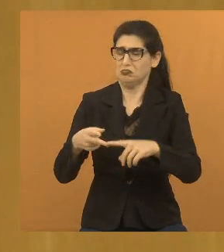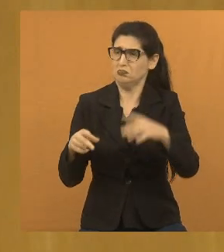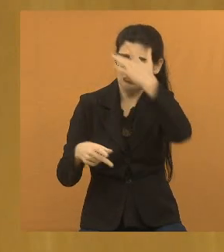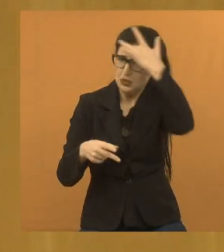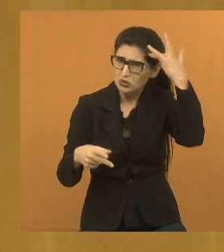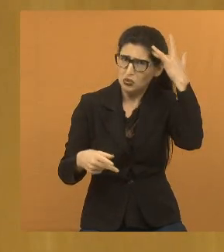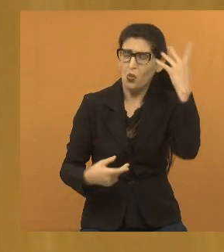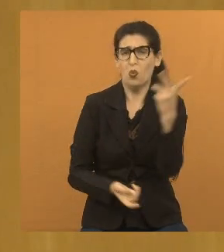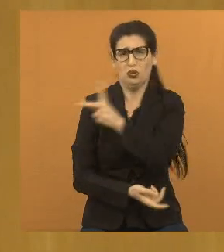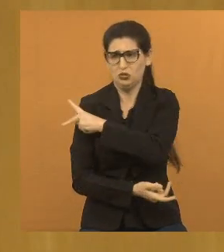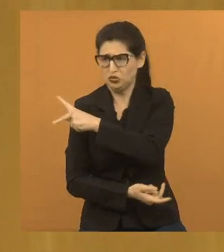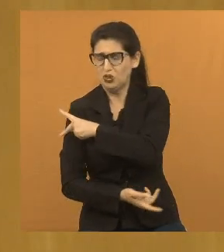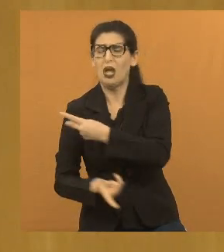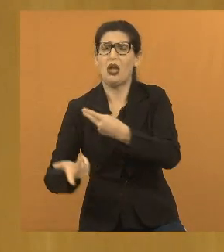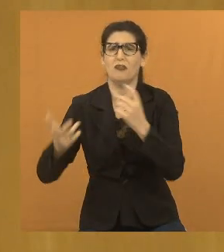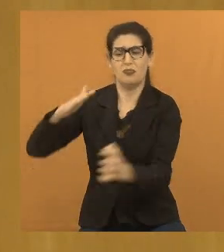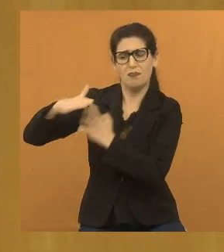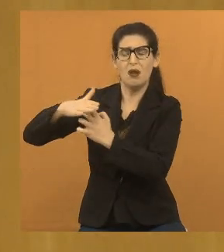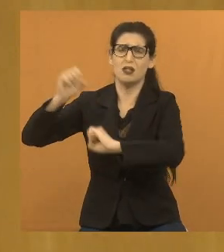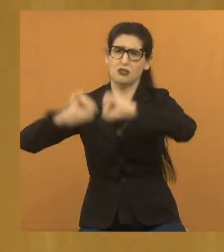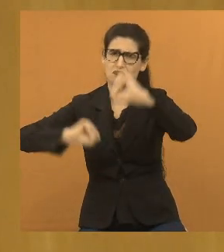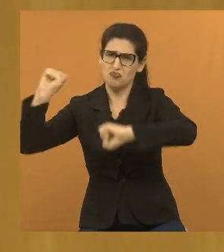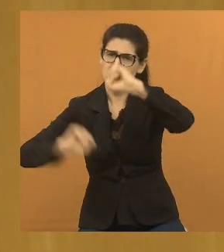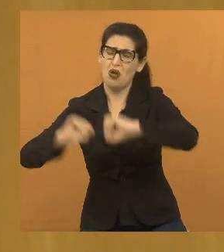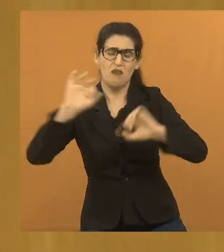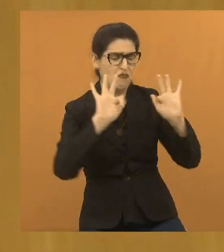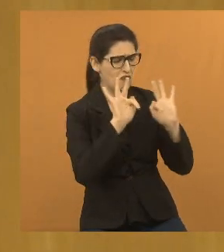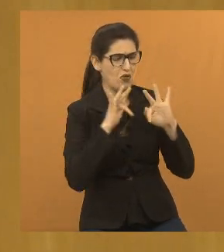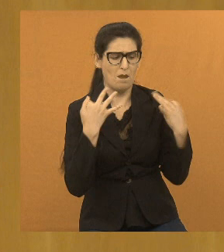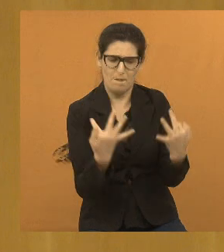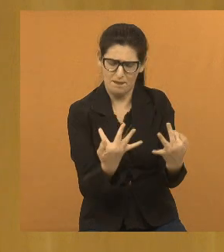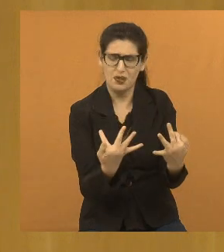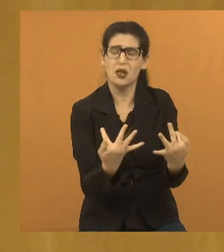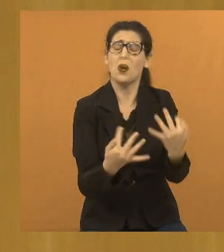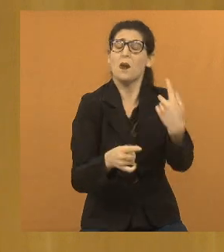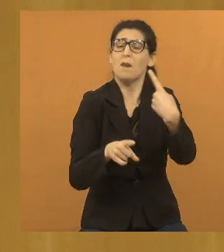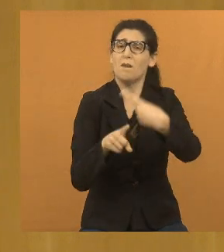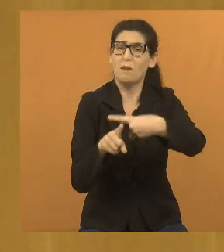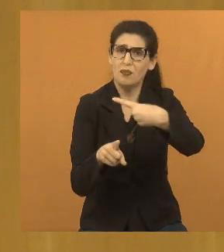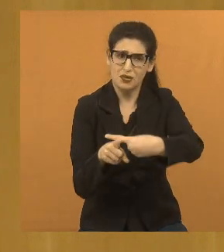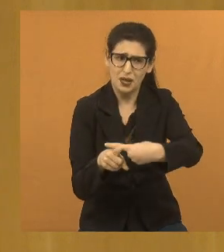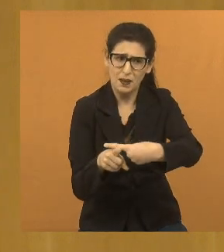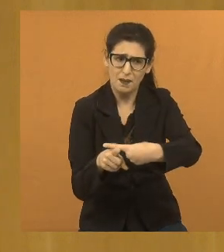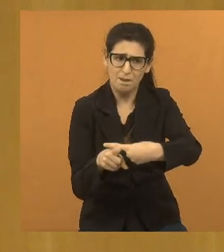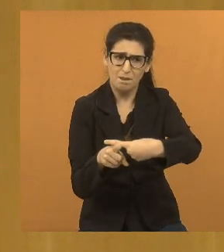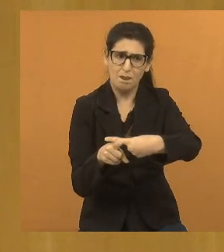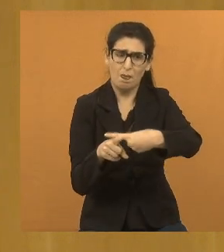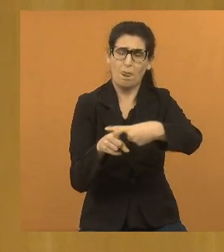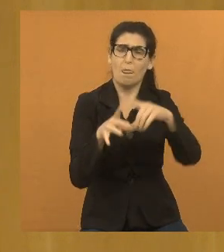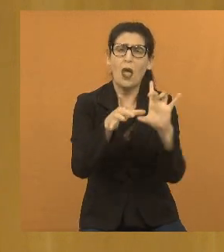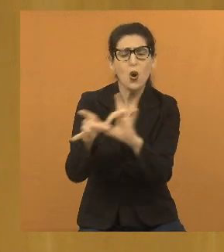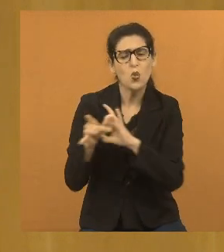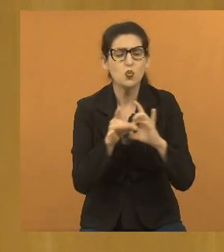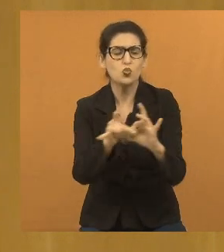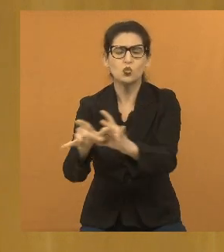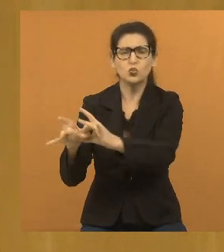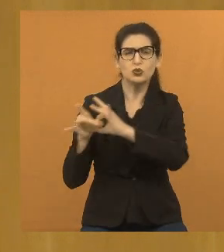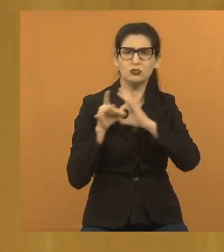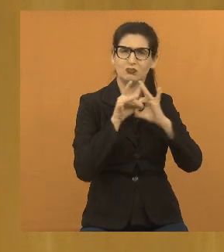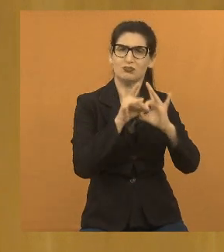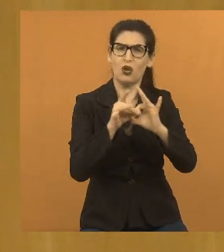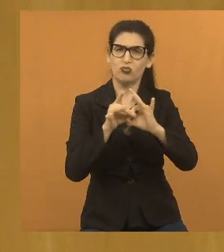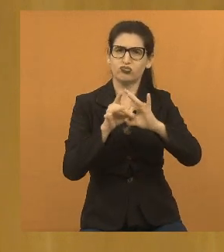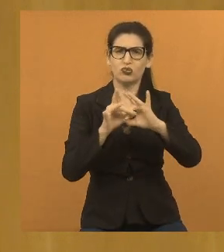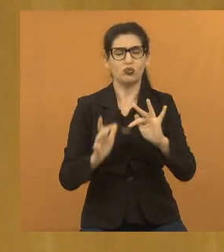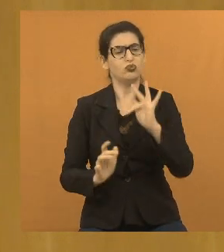de entidades, indústria, famílias, porque esse é um processo que envolve a construção da cidade que nós queremos,